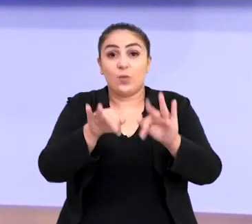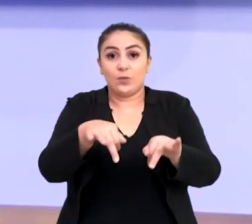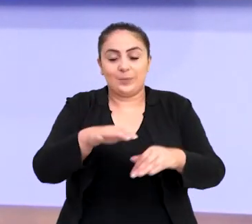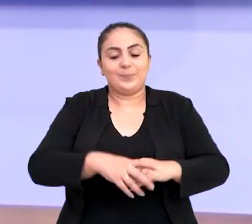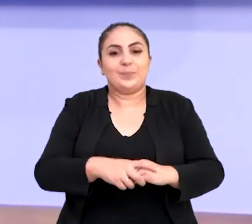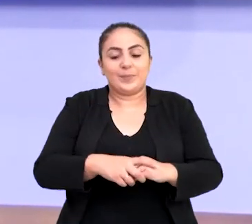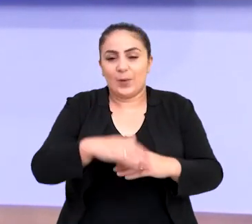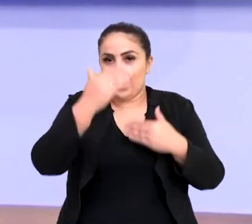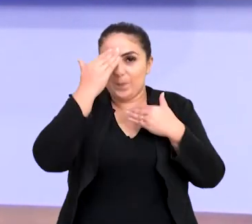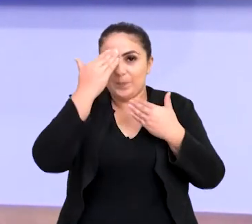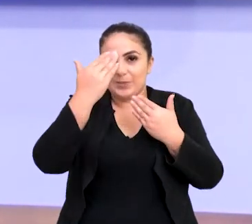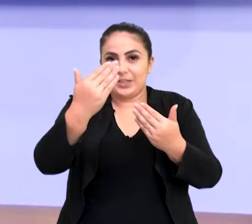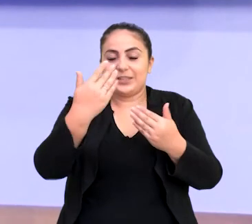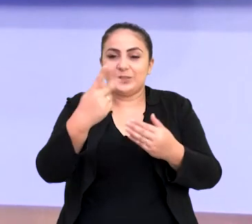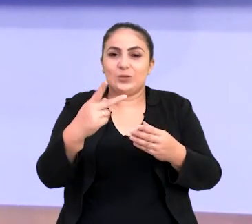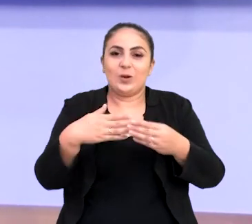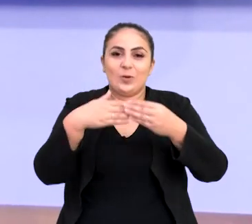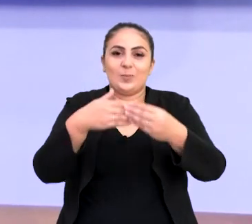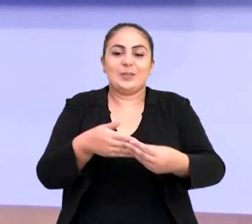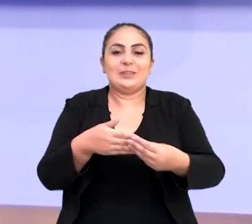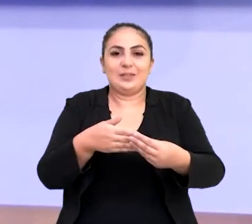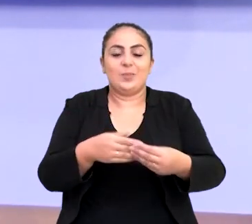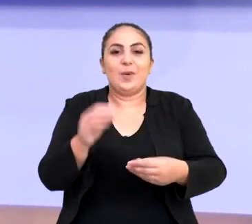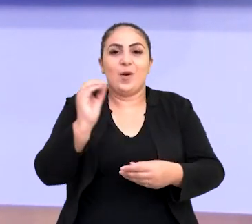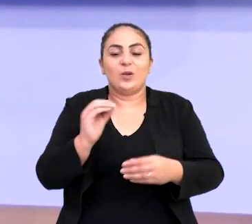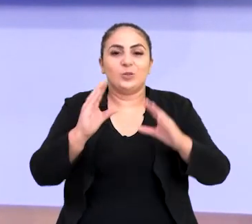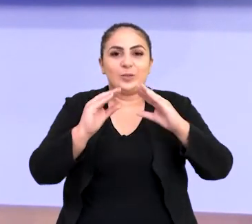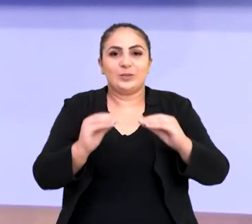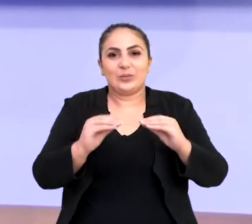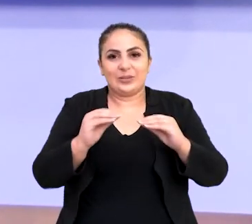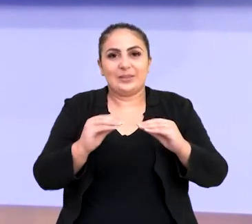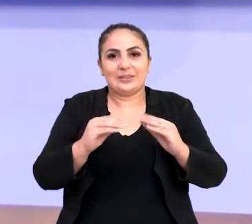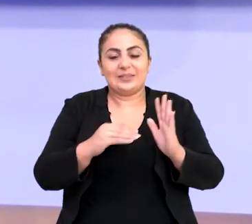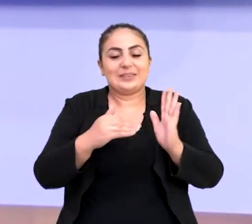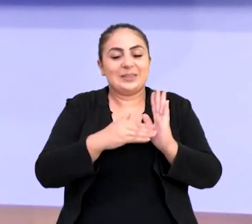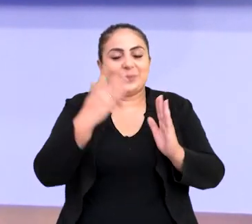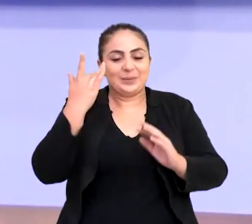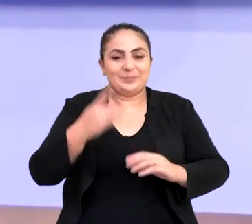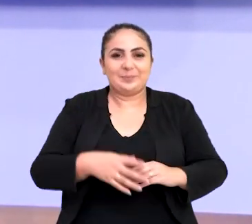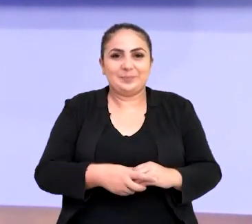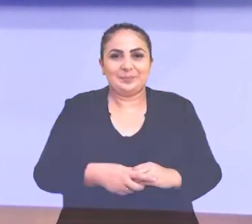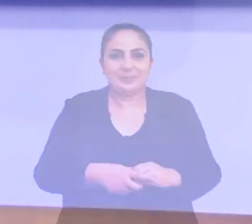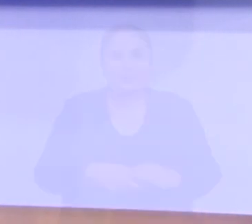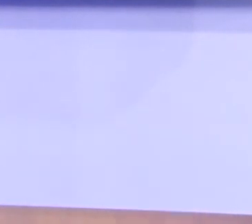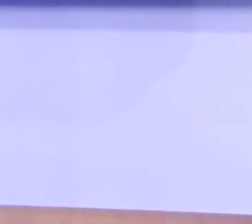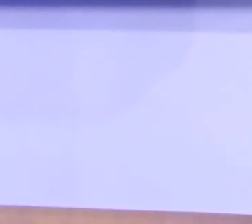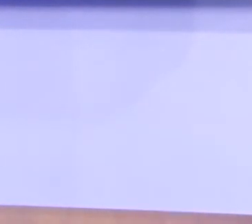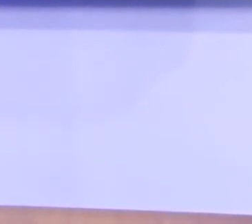fim. Obrigada pela sua companhia, uma ótima noite e até amanhã.